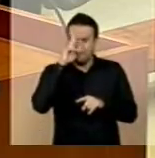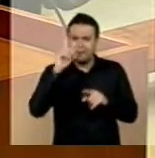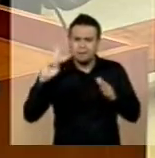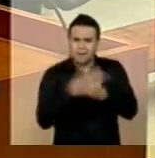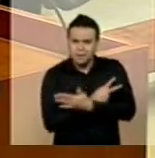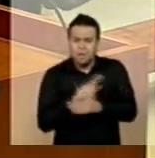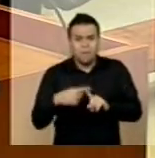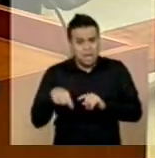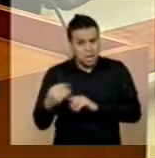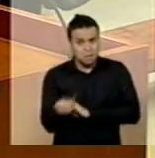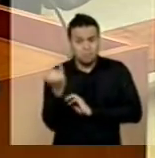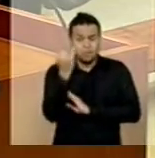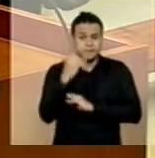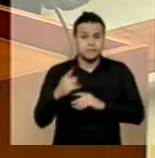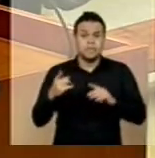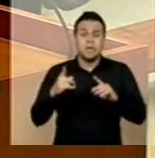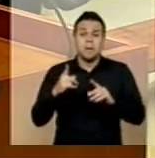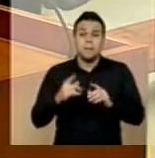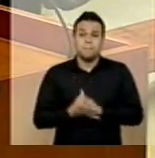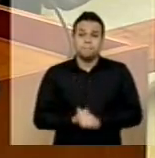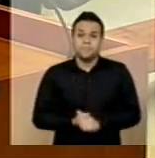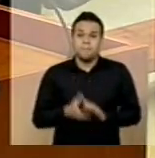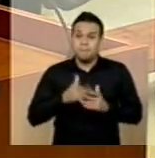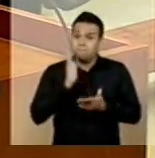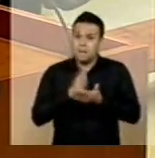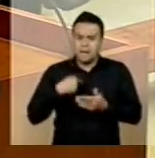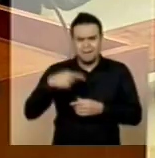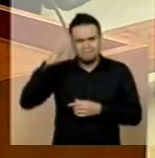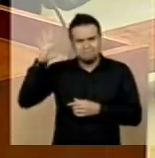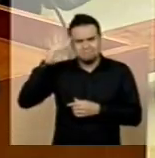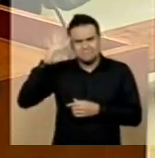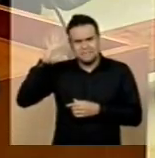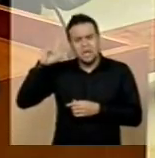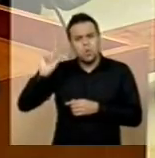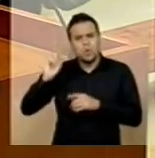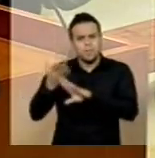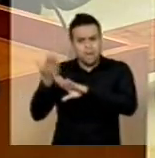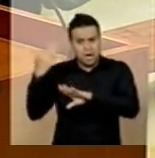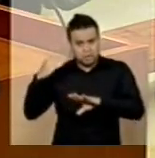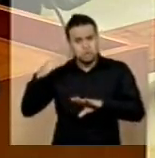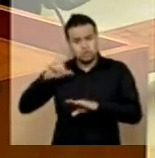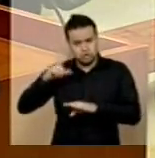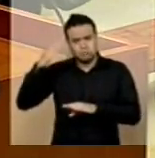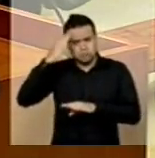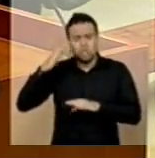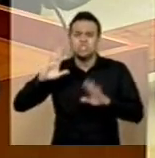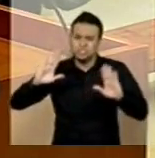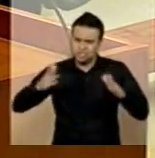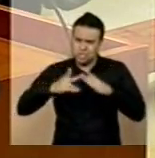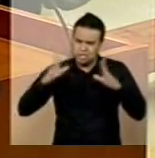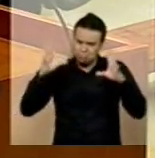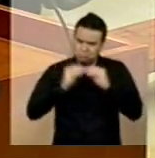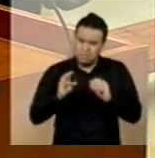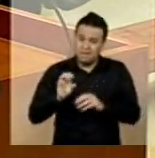essencial, para que se afaste a ideia de que aquele entendimento, superado pelo plenário, como já